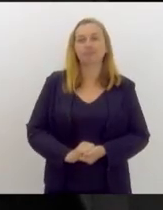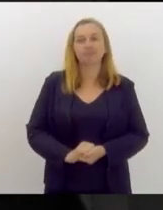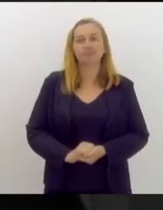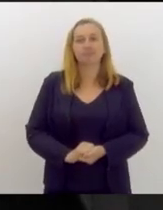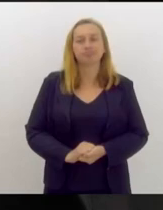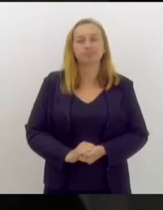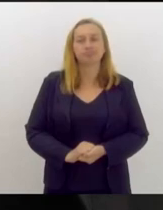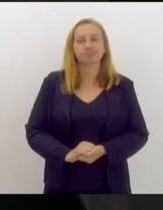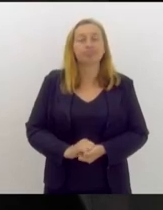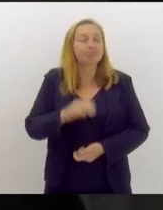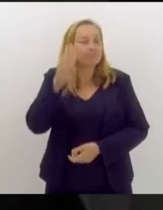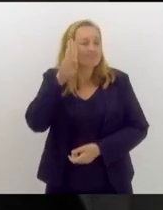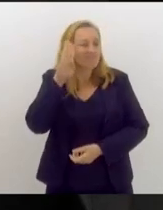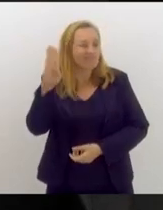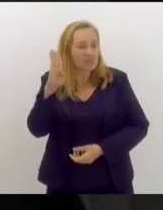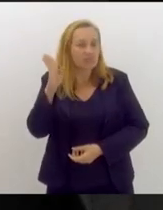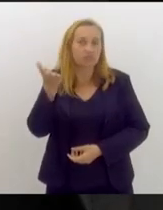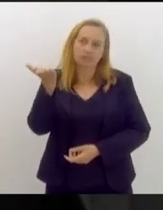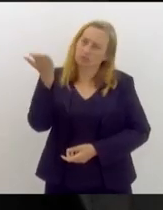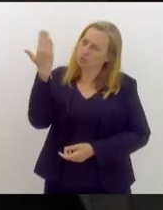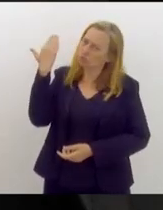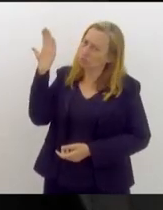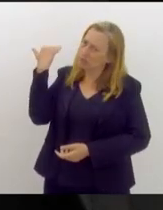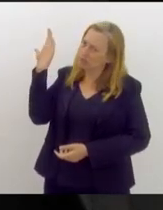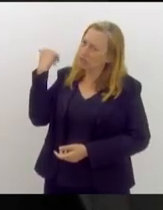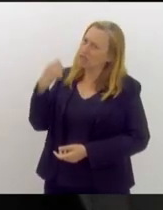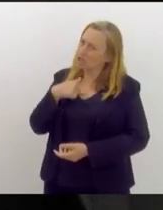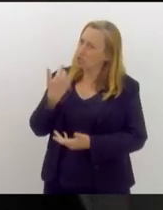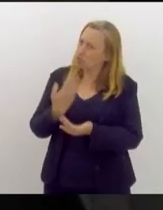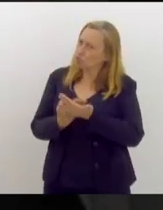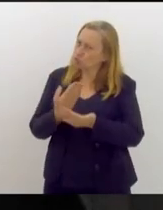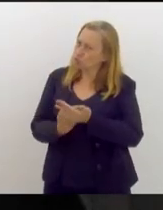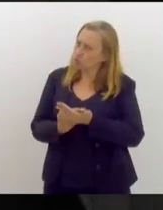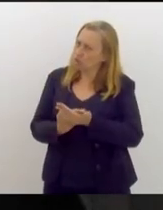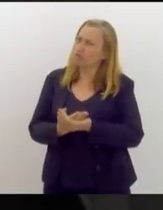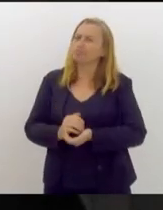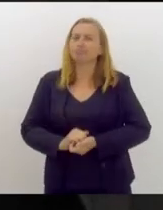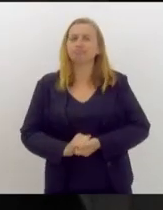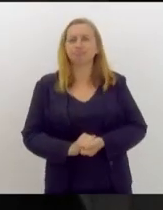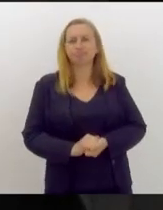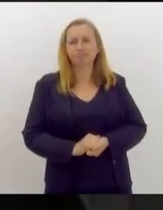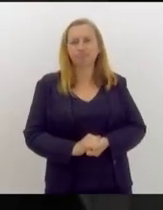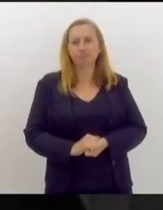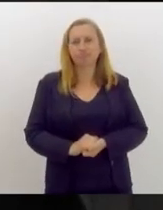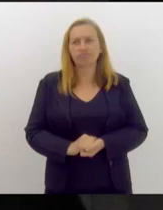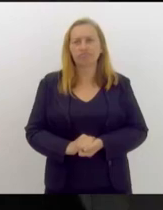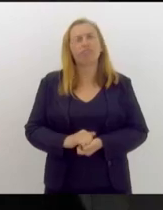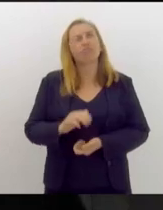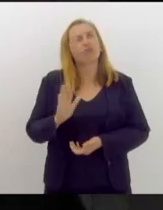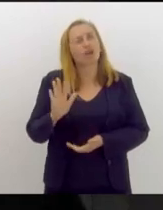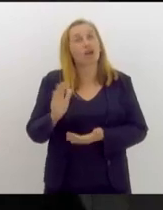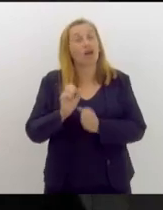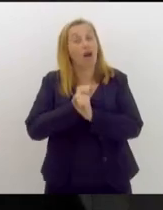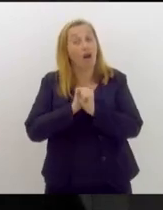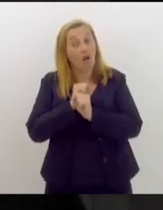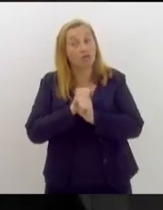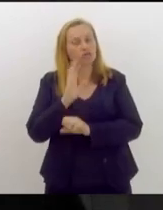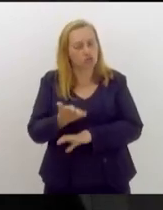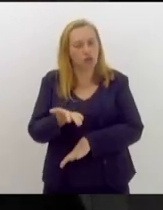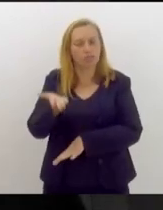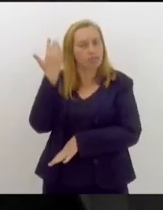eram as principais da época que eu estudei contabilidade que já se vão muitos anos